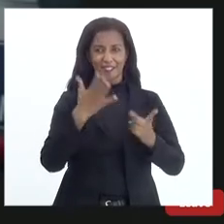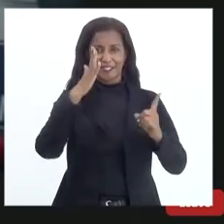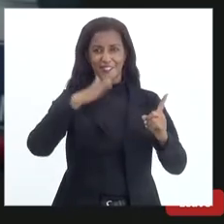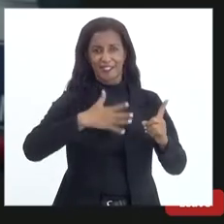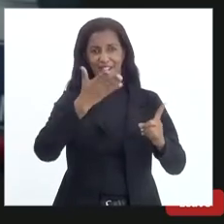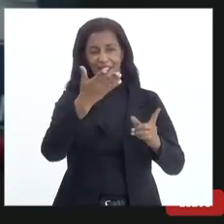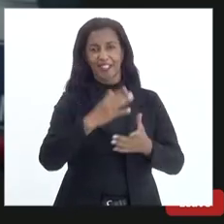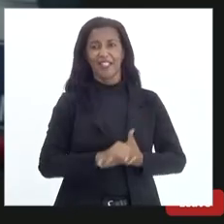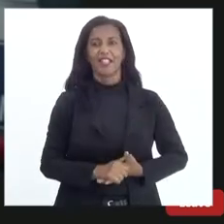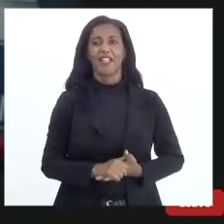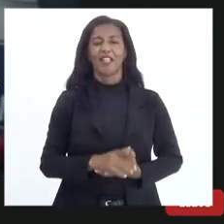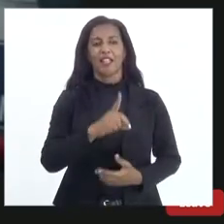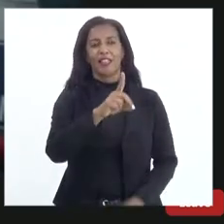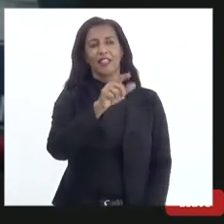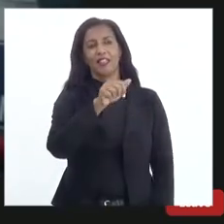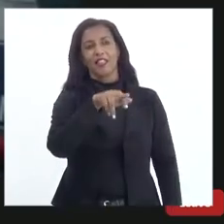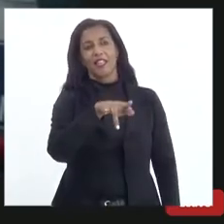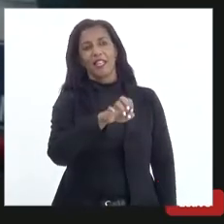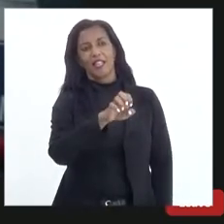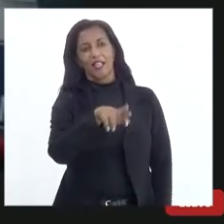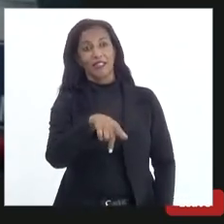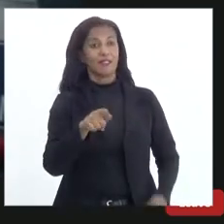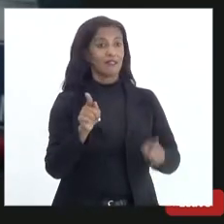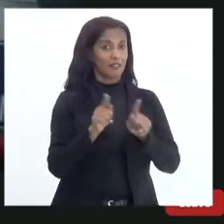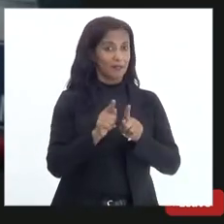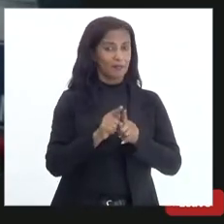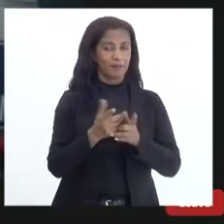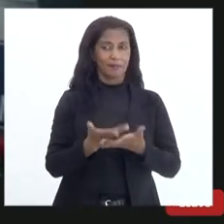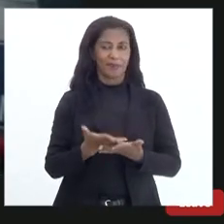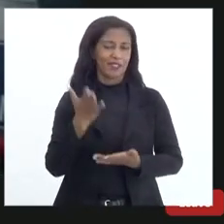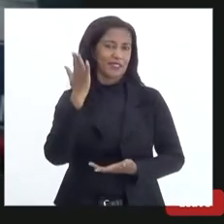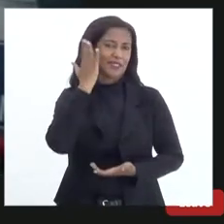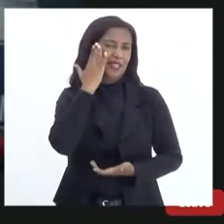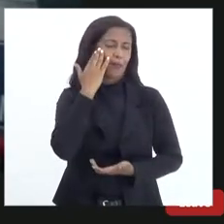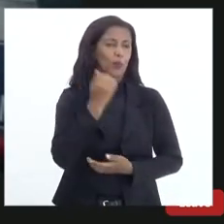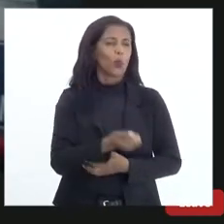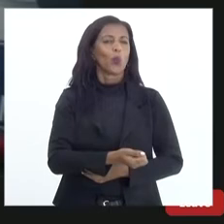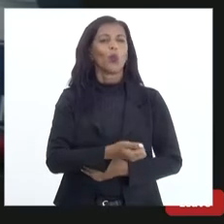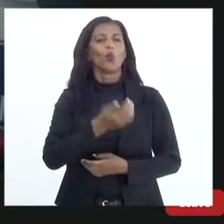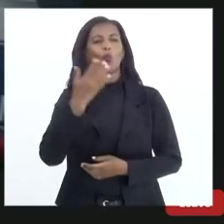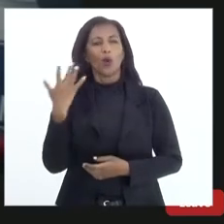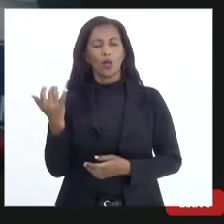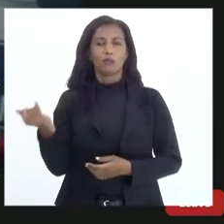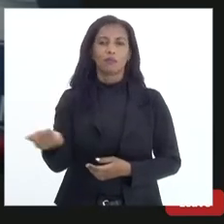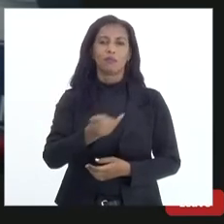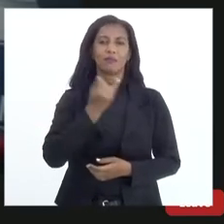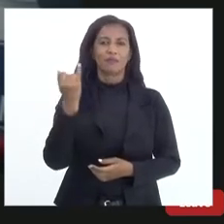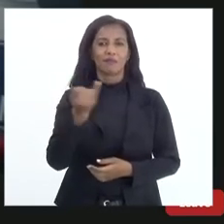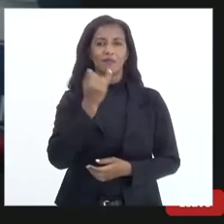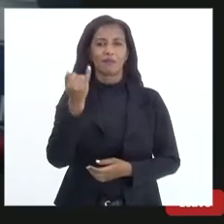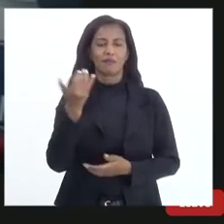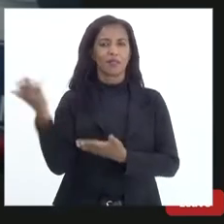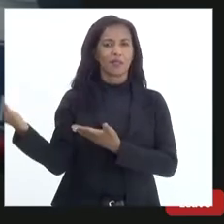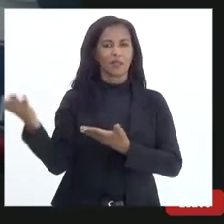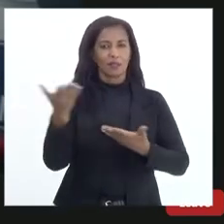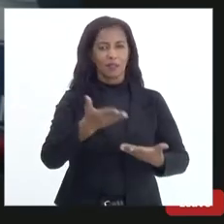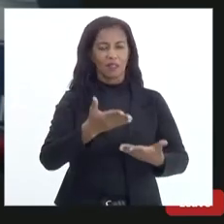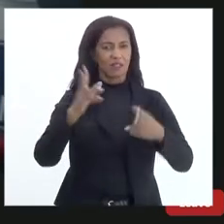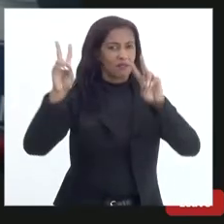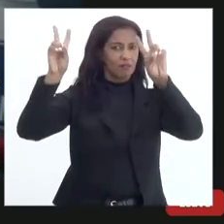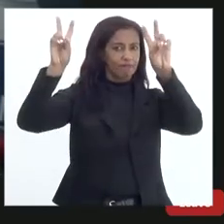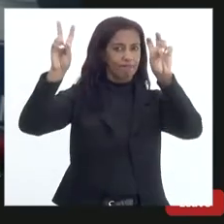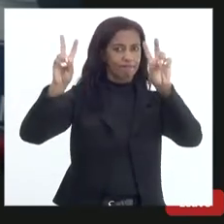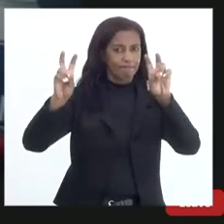a senhora Daiane Cooper, né, que a gente sabe o quanto que é fundamental trazer esses